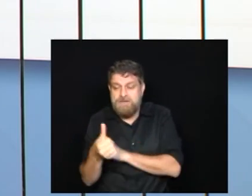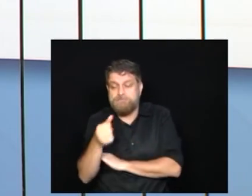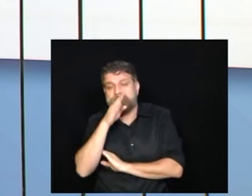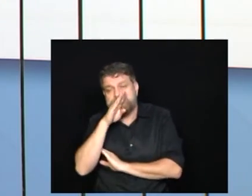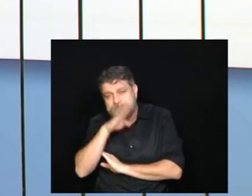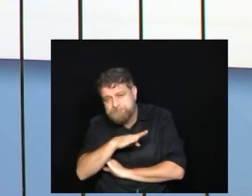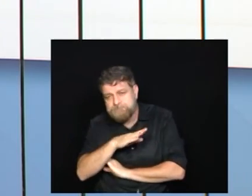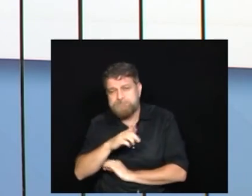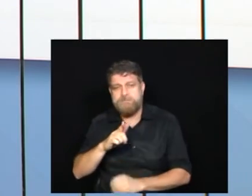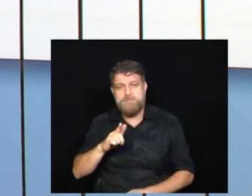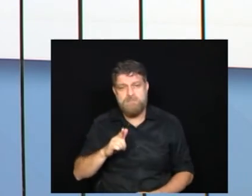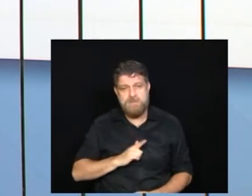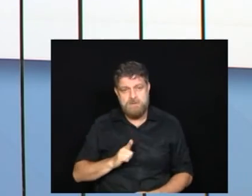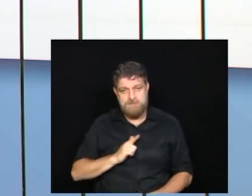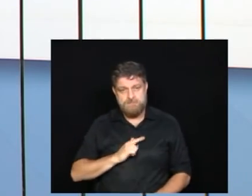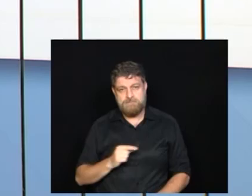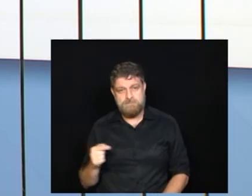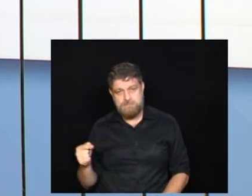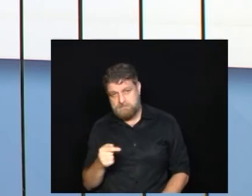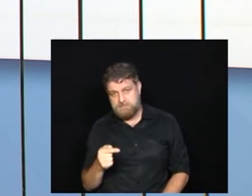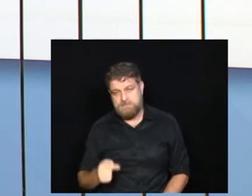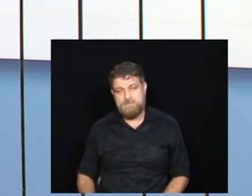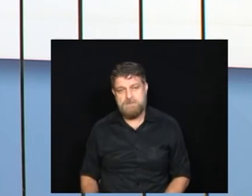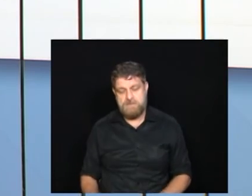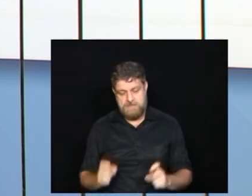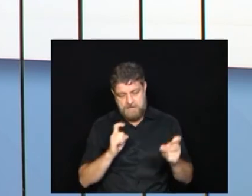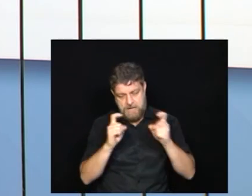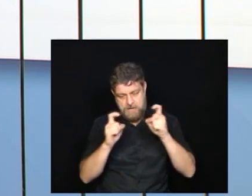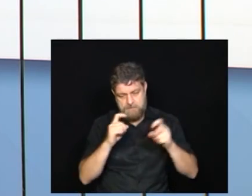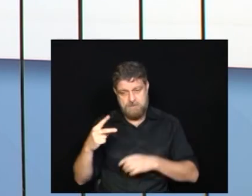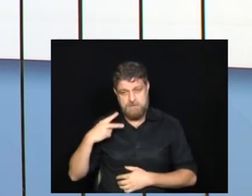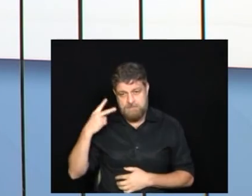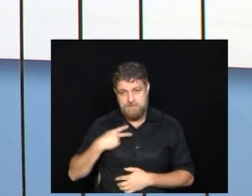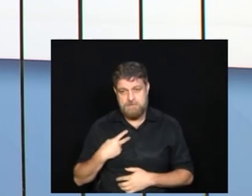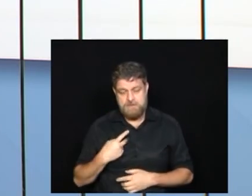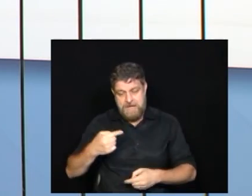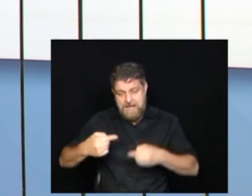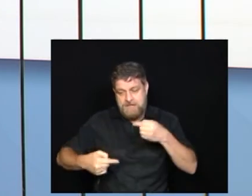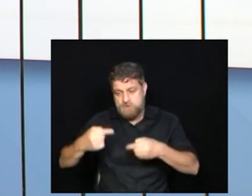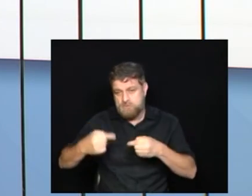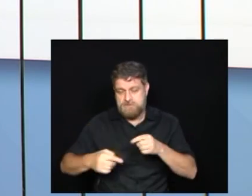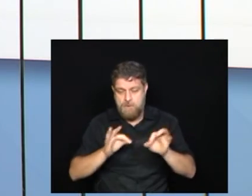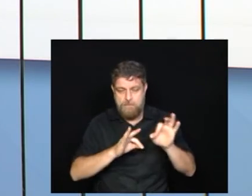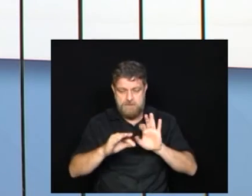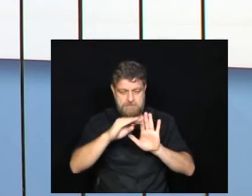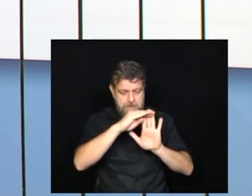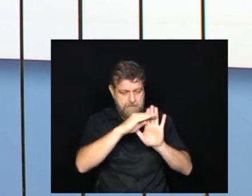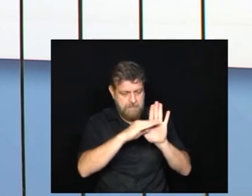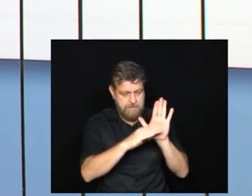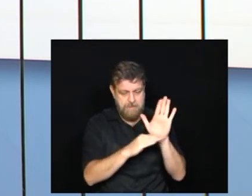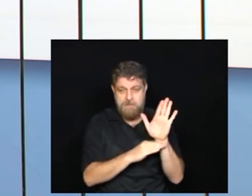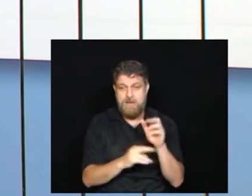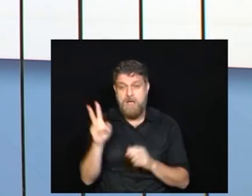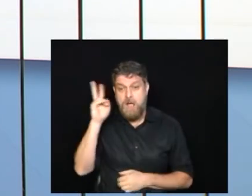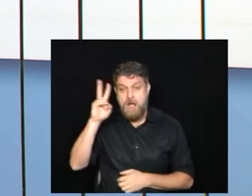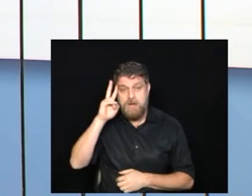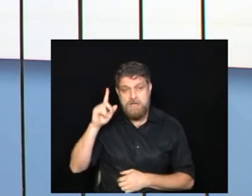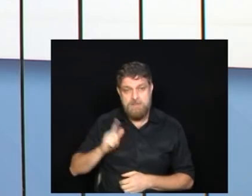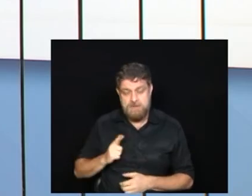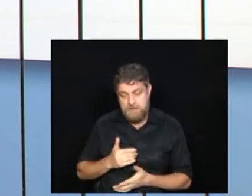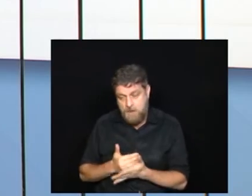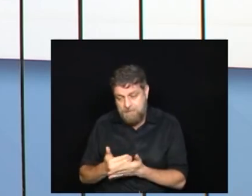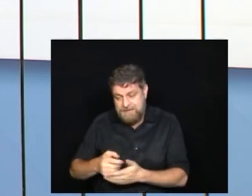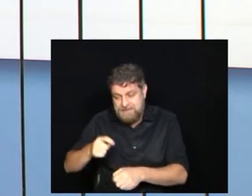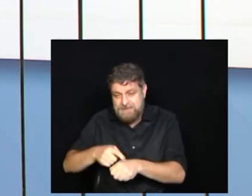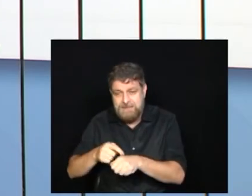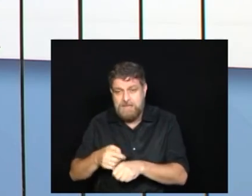da tarde, a reunião ordinária com a discussão dos projetos. A gente lembra que logo na abertura da reunião a gente tem um